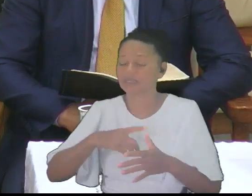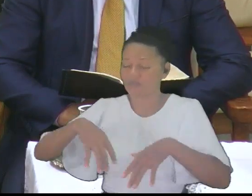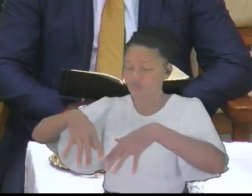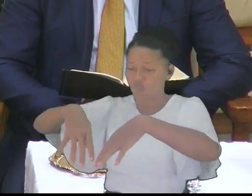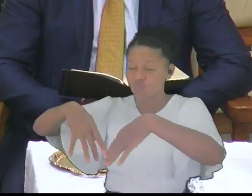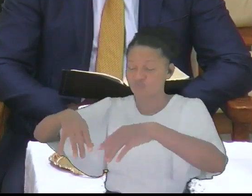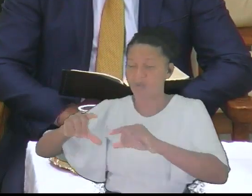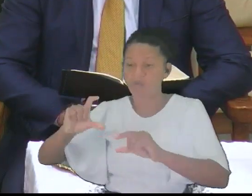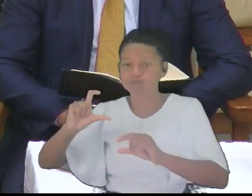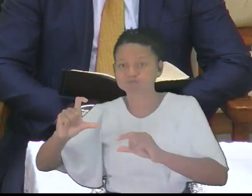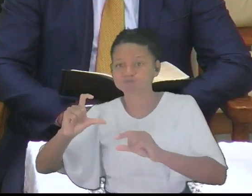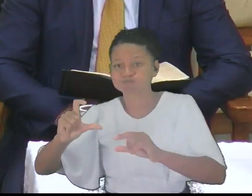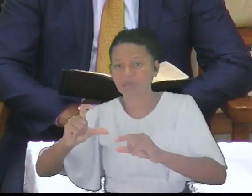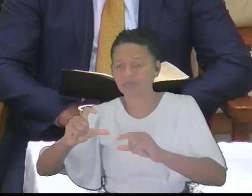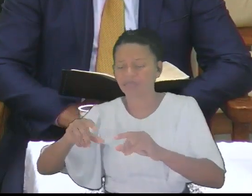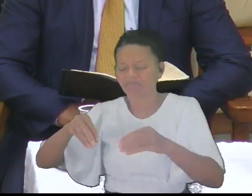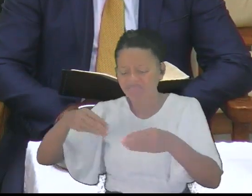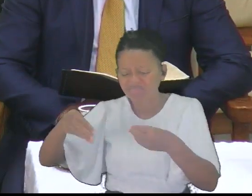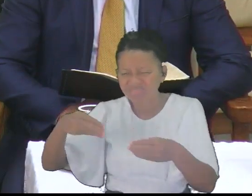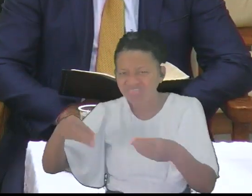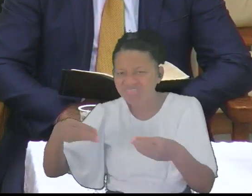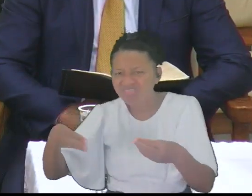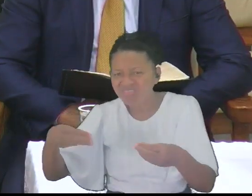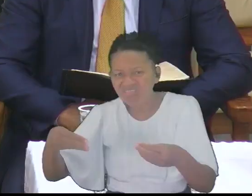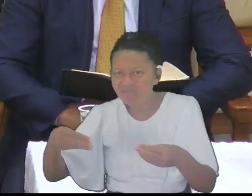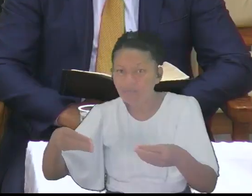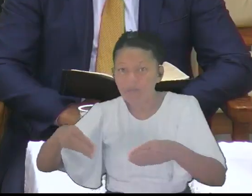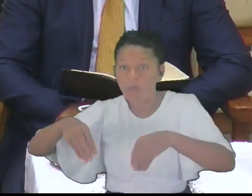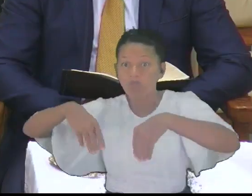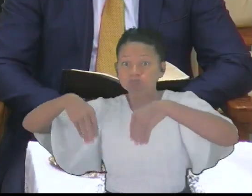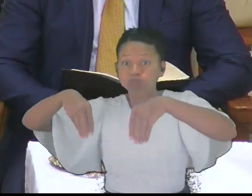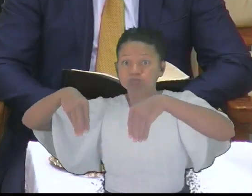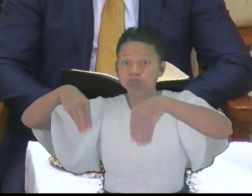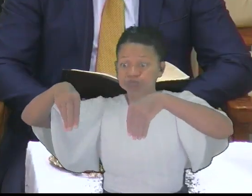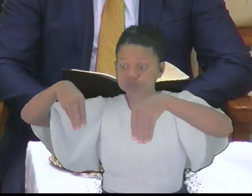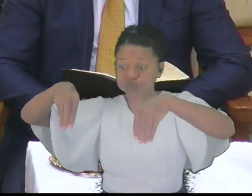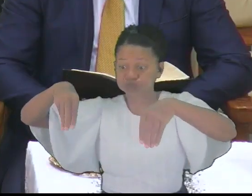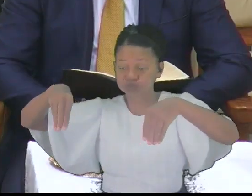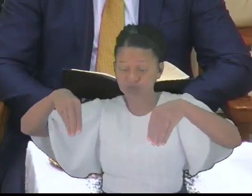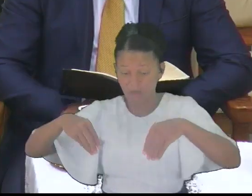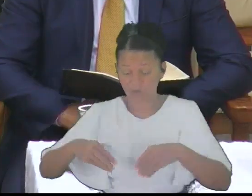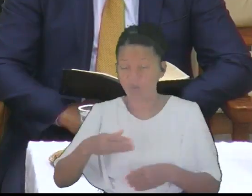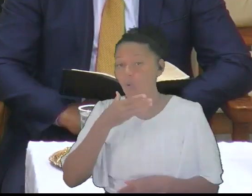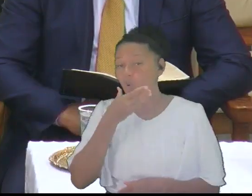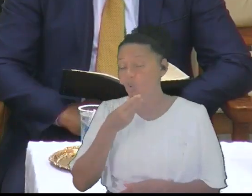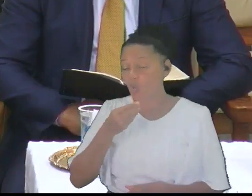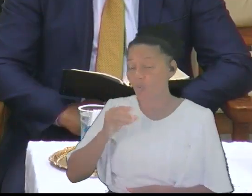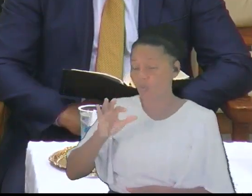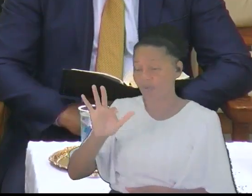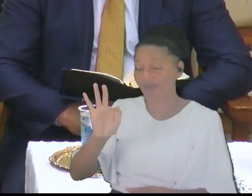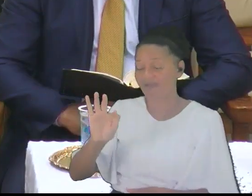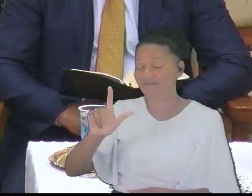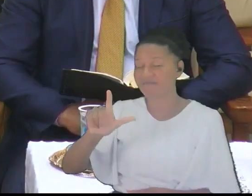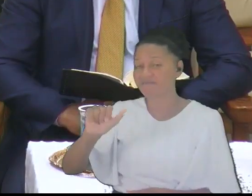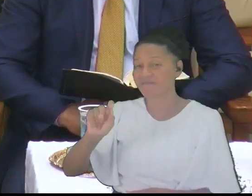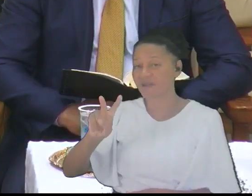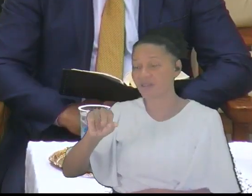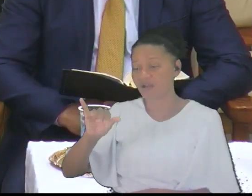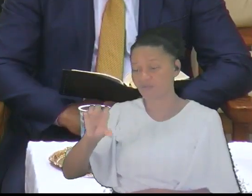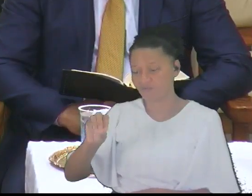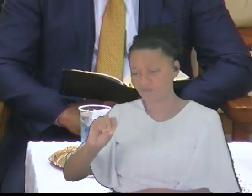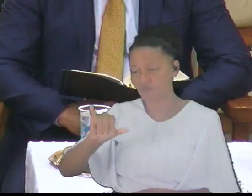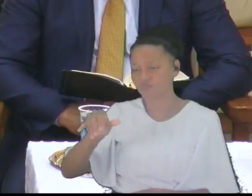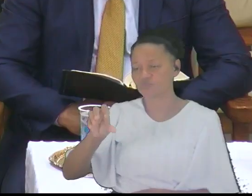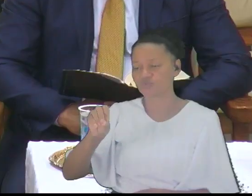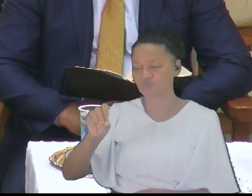grossa, não era uma cortinazinha de tecido fino. Segundo Flávio Joséfo, a cortina, o véu